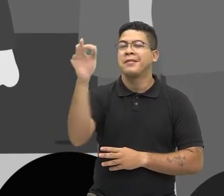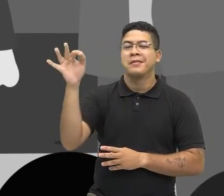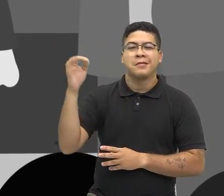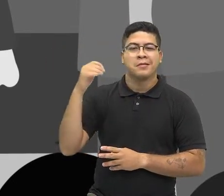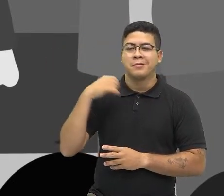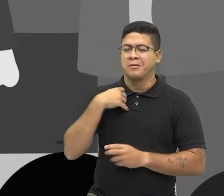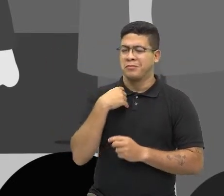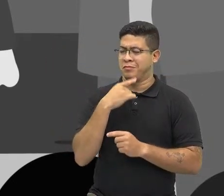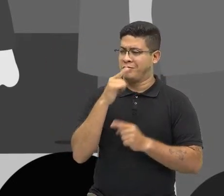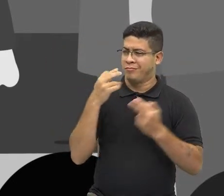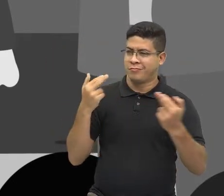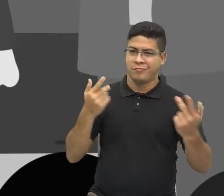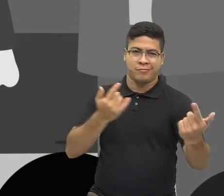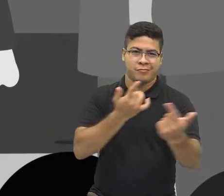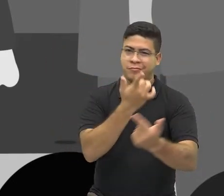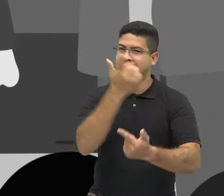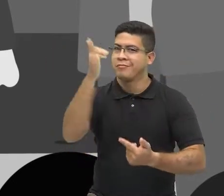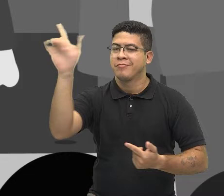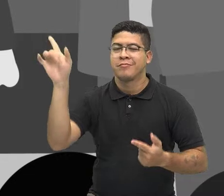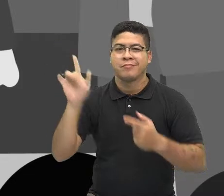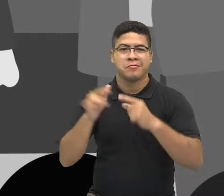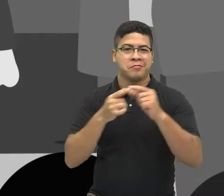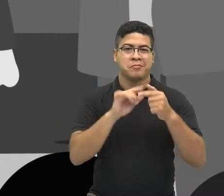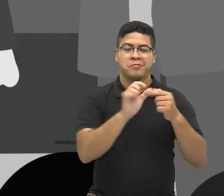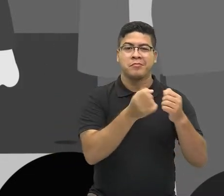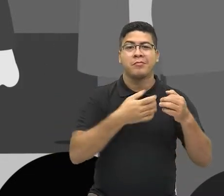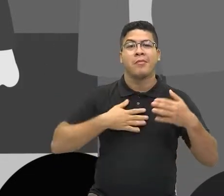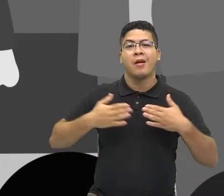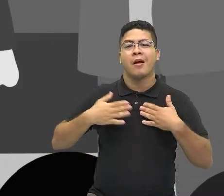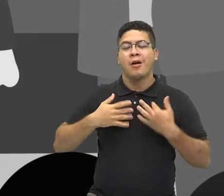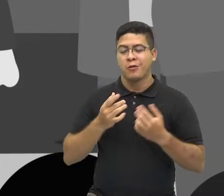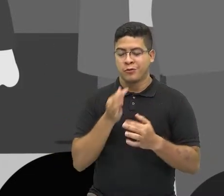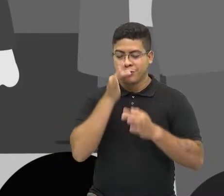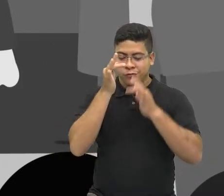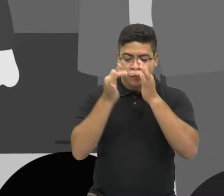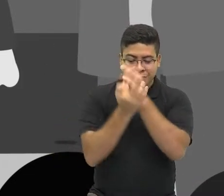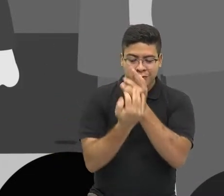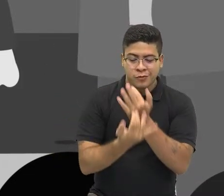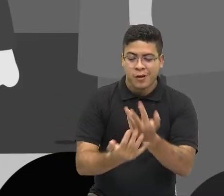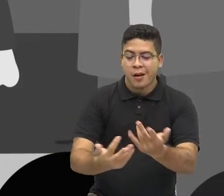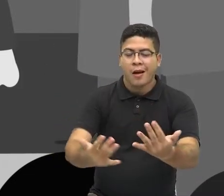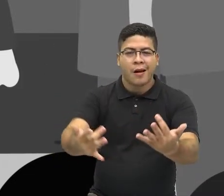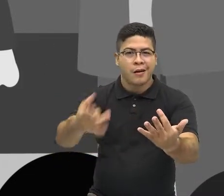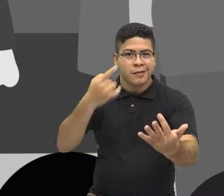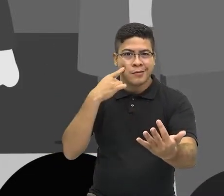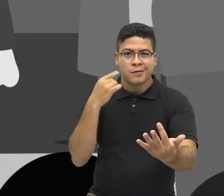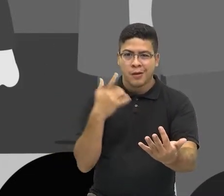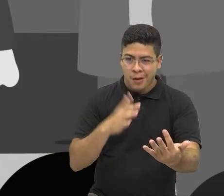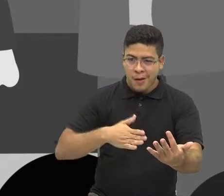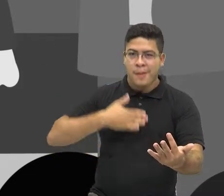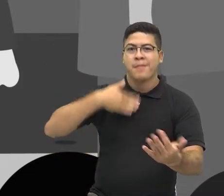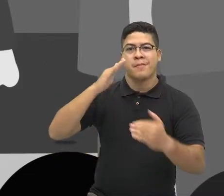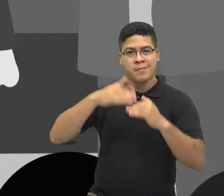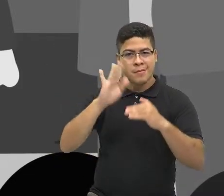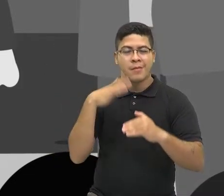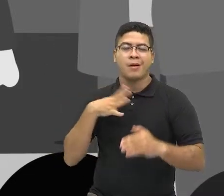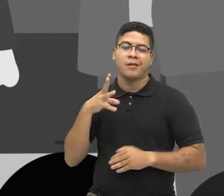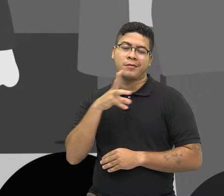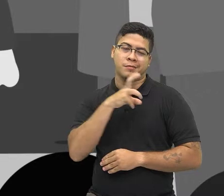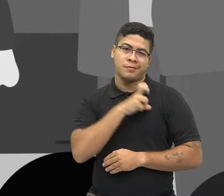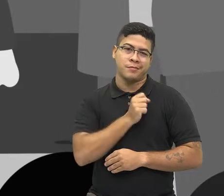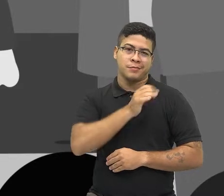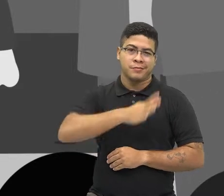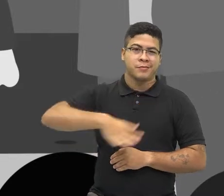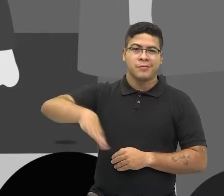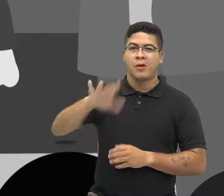não cantam como os de lá. Minha terra tem mais rosas e quase que mais amores. Minha terra tem